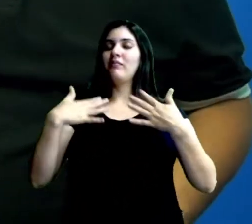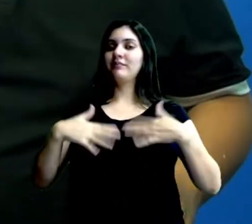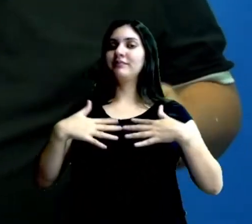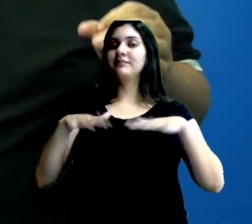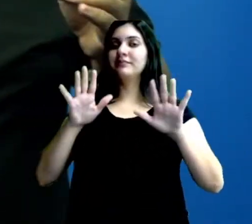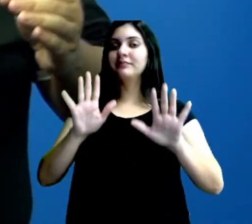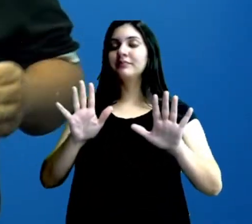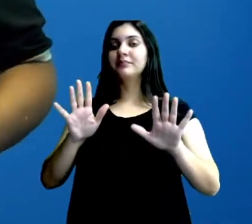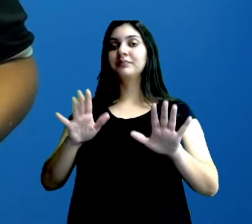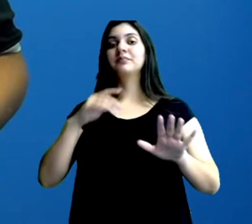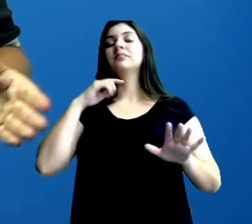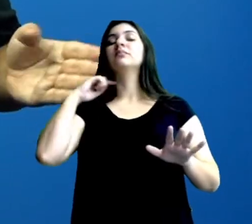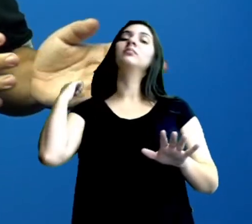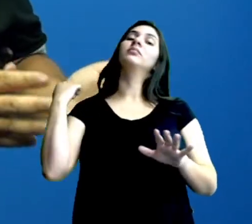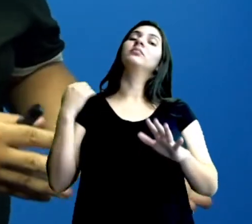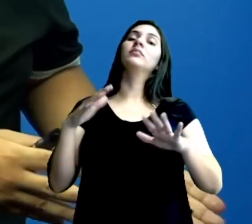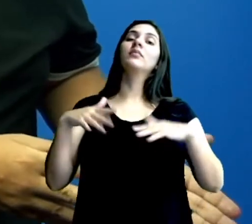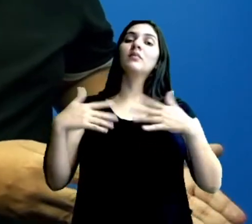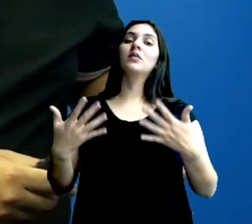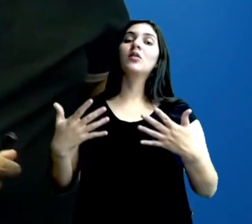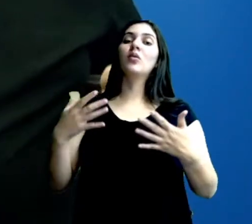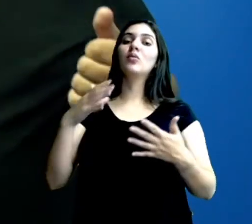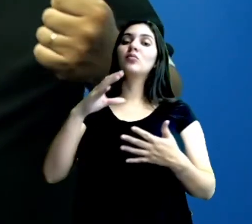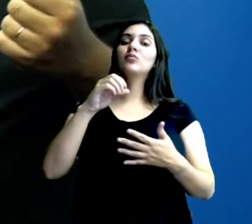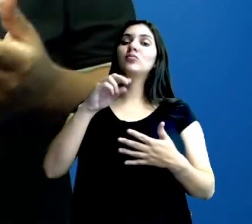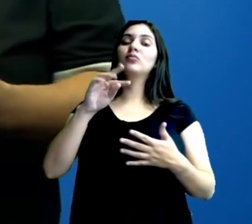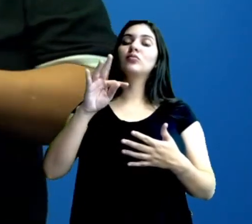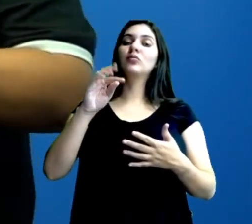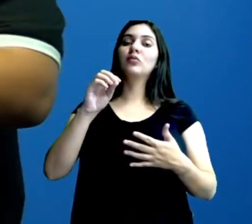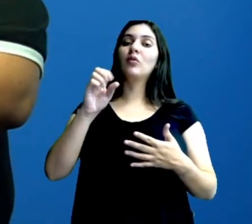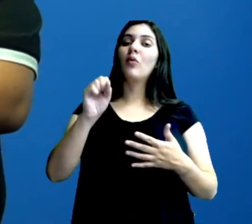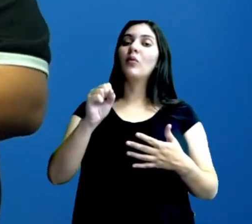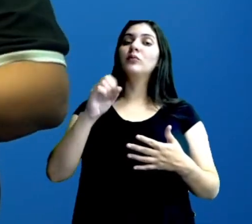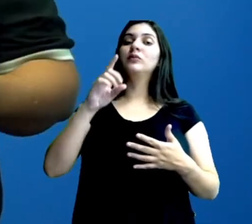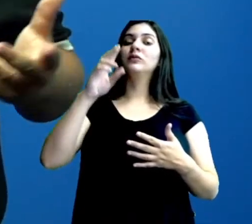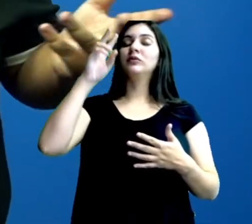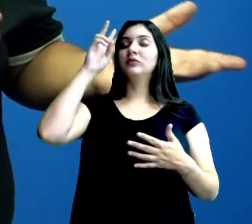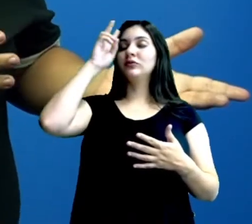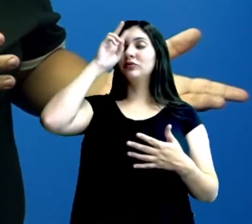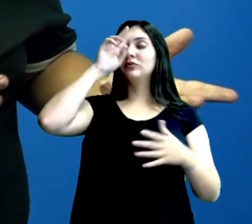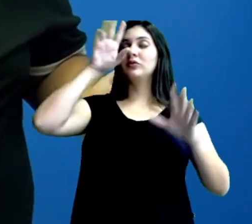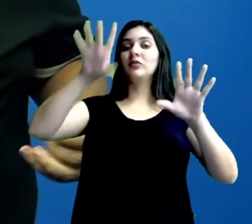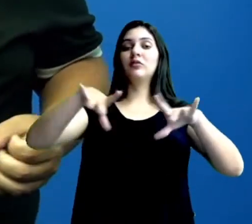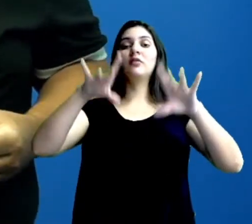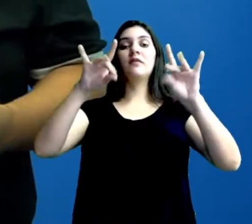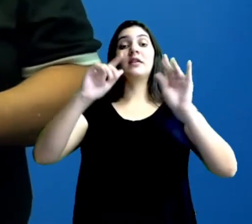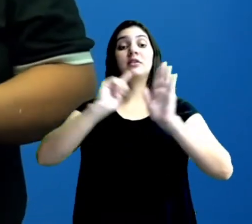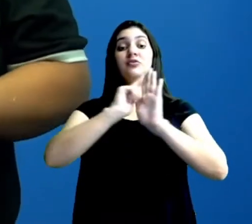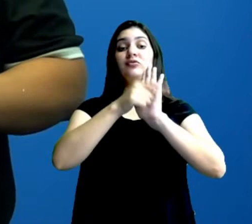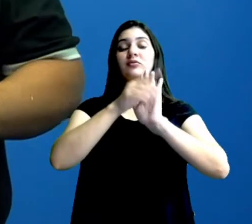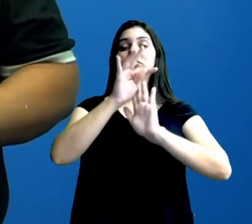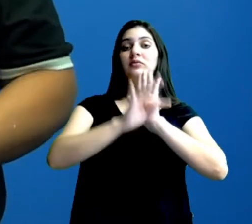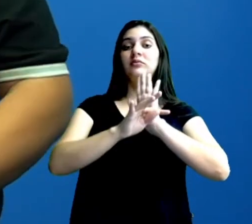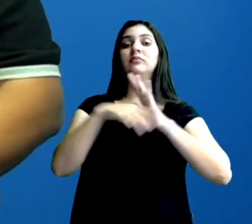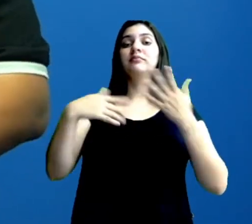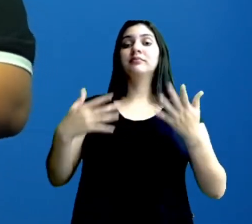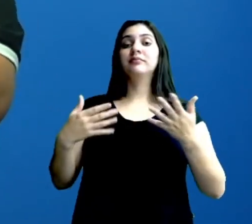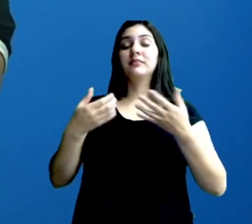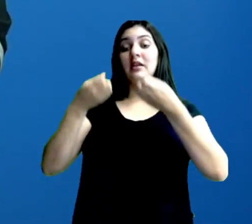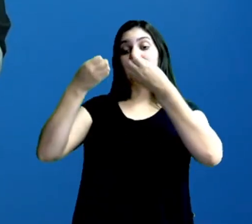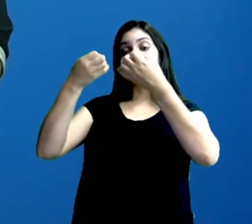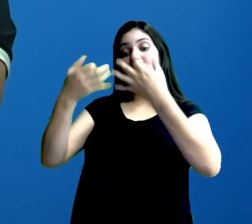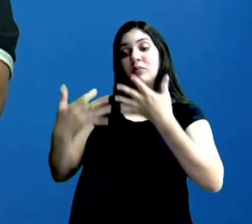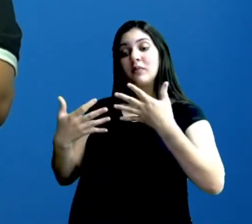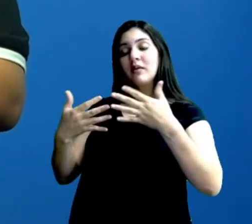só. Gente, os contos de fada, eles são gêneros textuais, como o professor acabou de falar, com a narrativa de